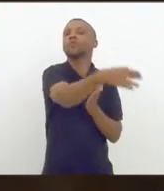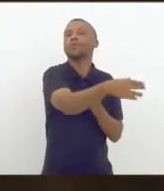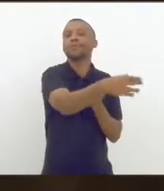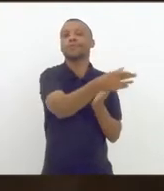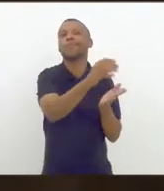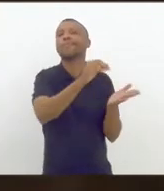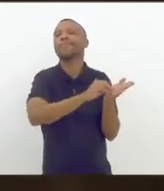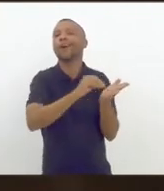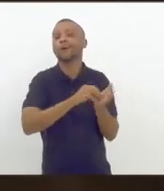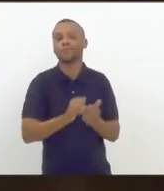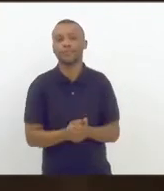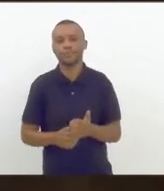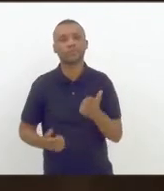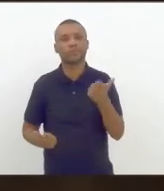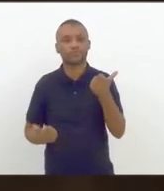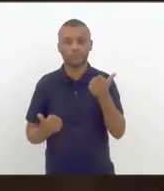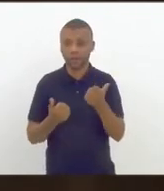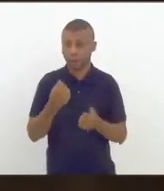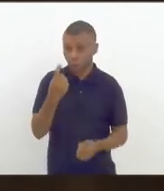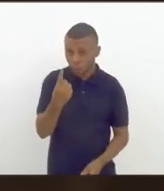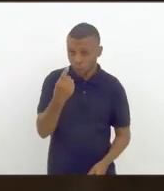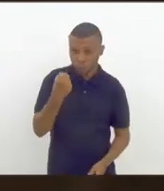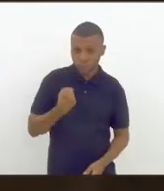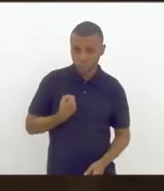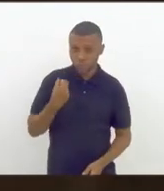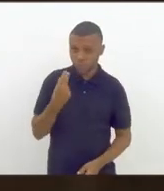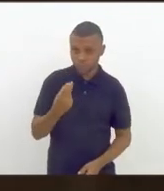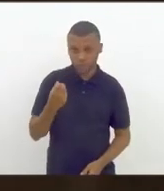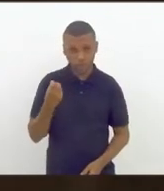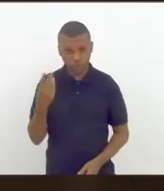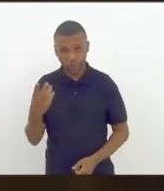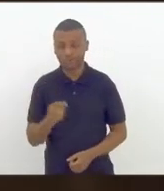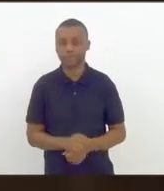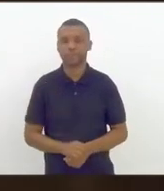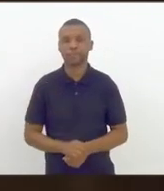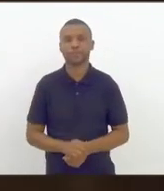É favorável às emendas 1, 2 e 4. Prejudicada